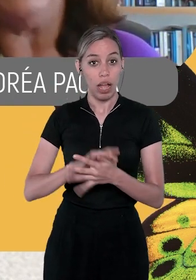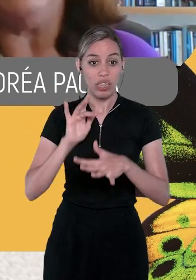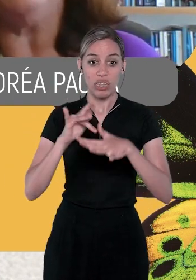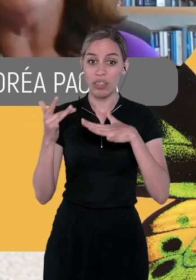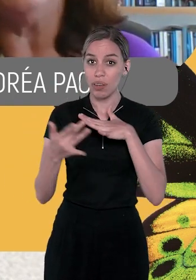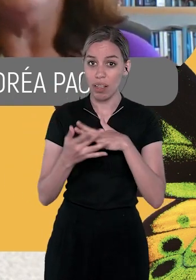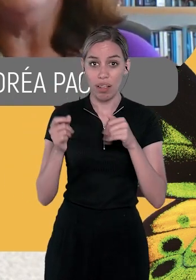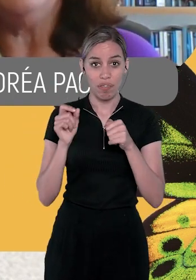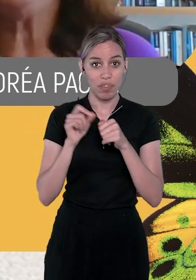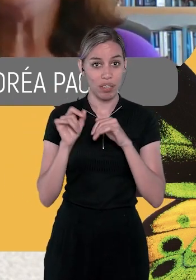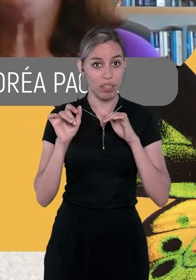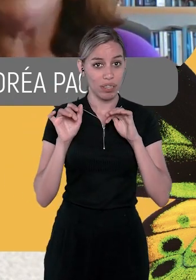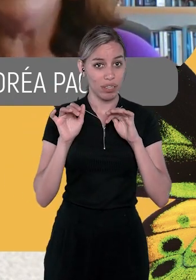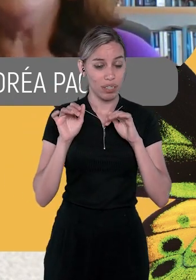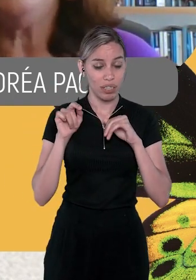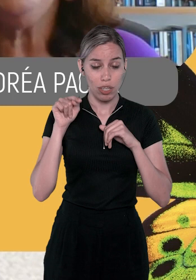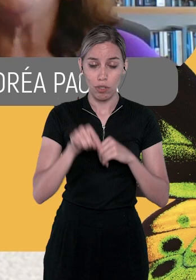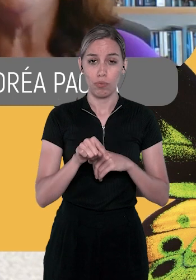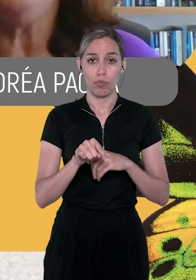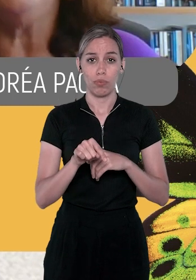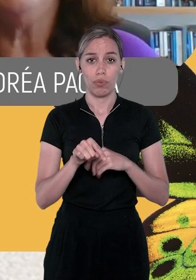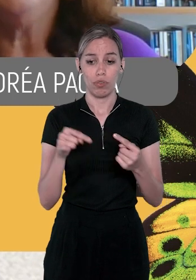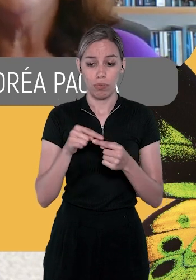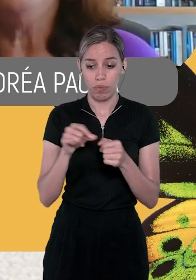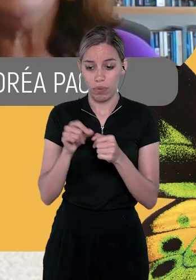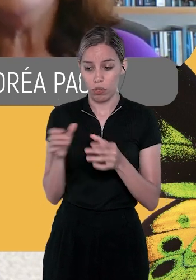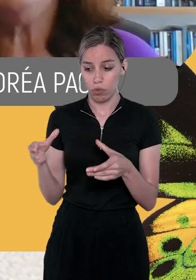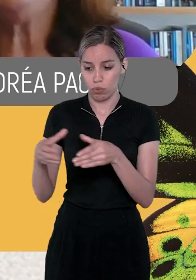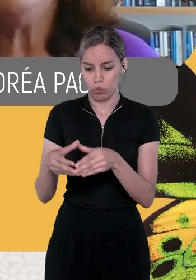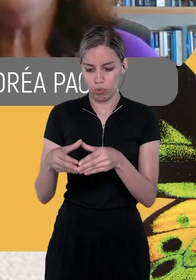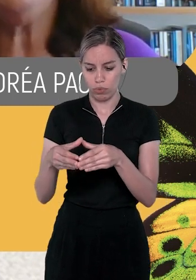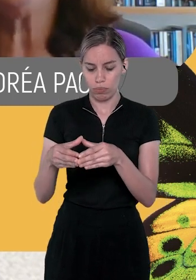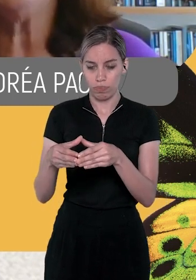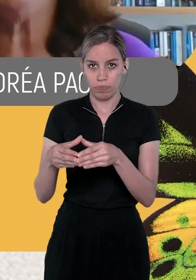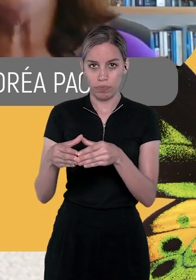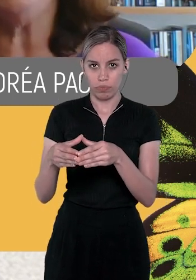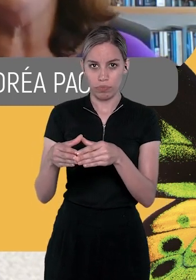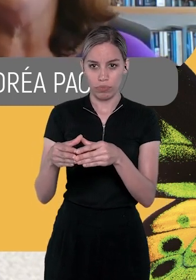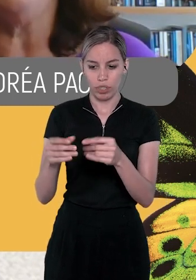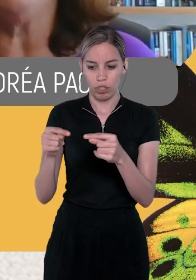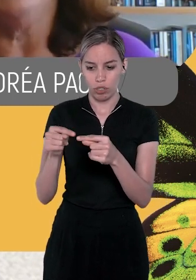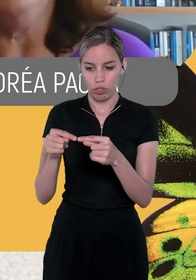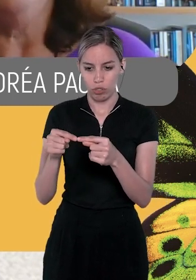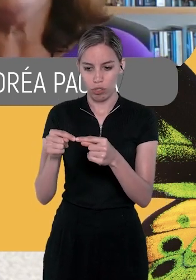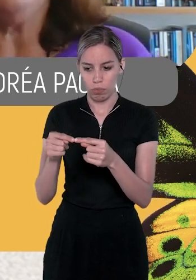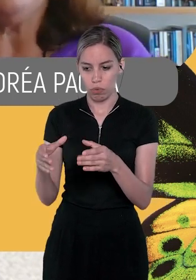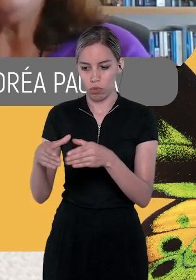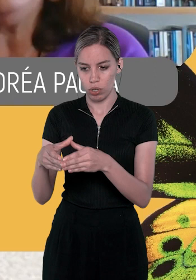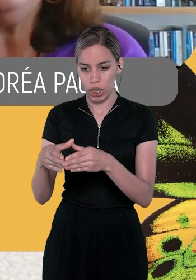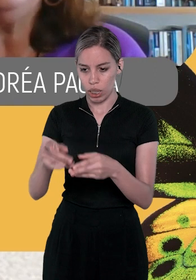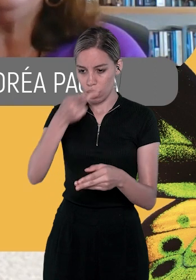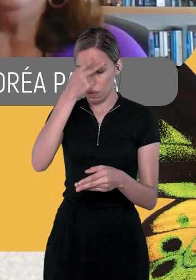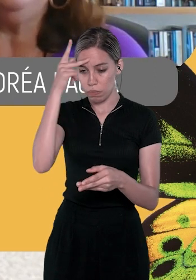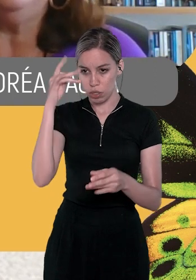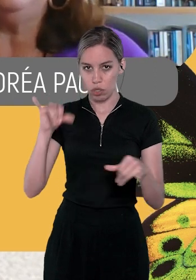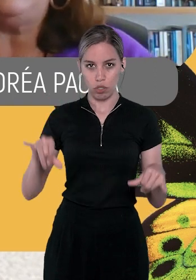complexo ainda, é juntar em grupo uma rede imensa de ressentidos. Porque